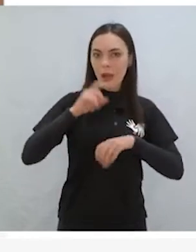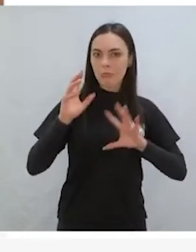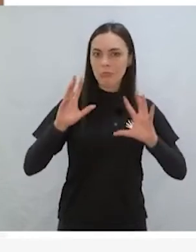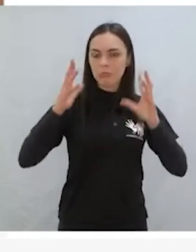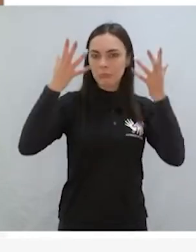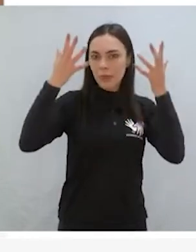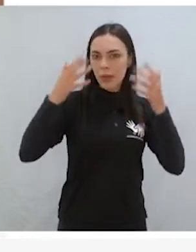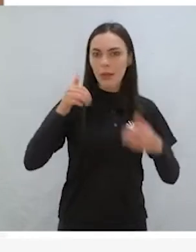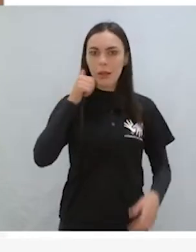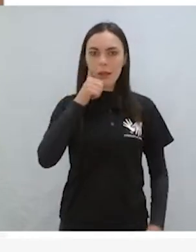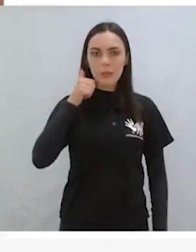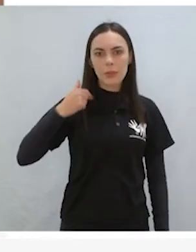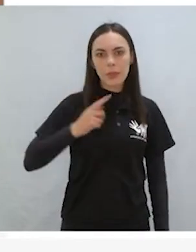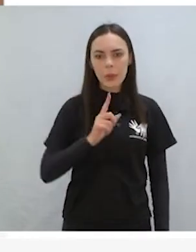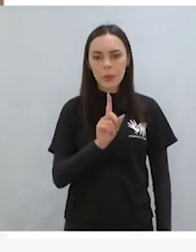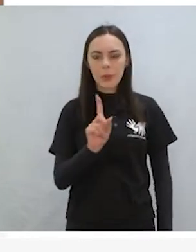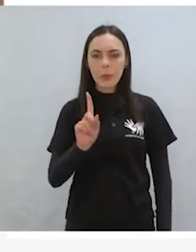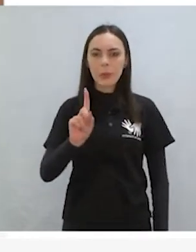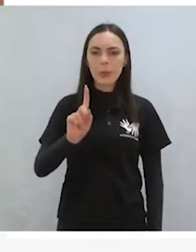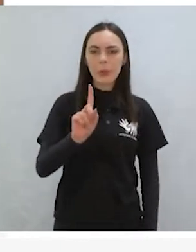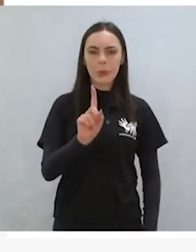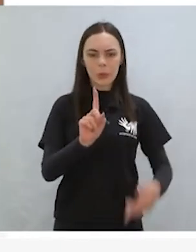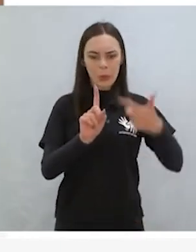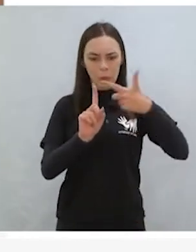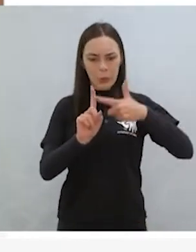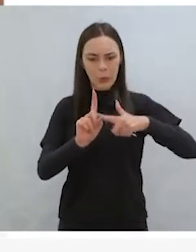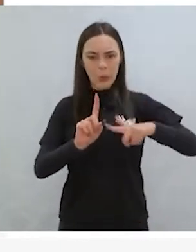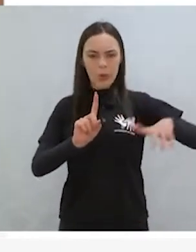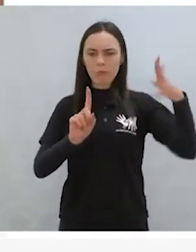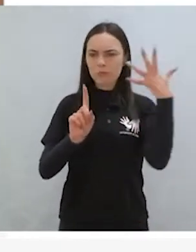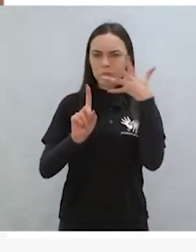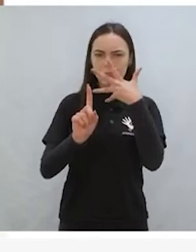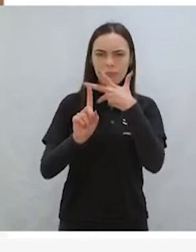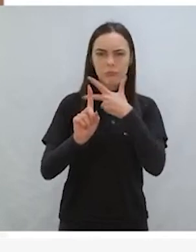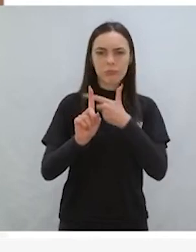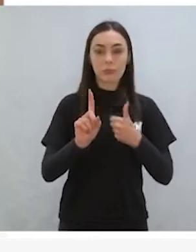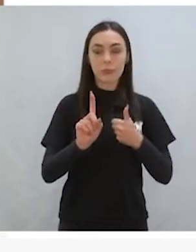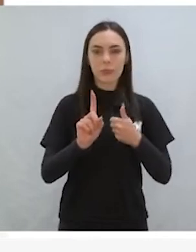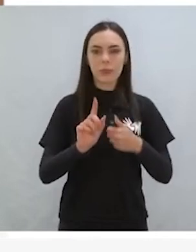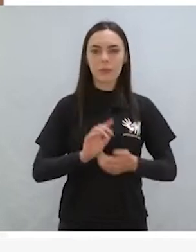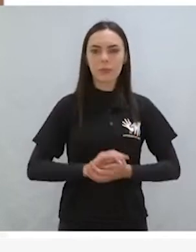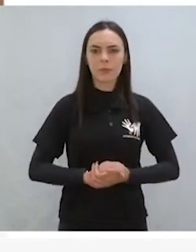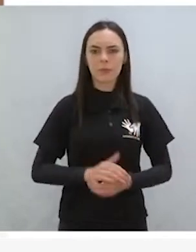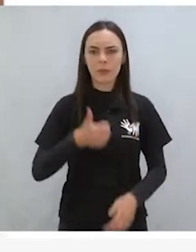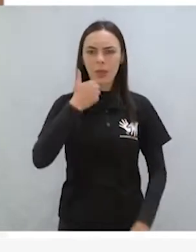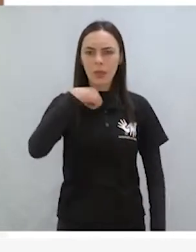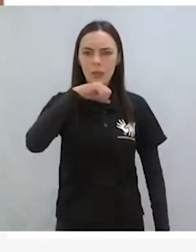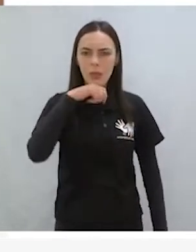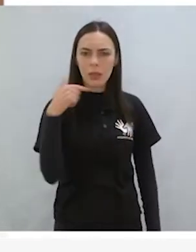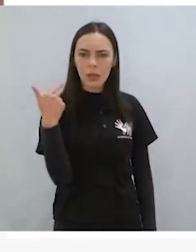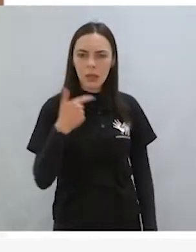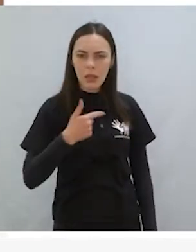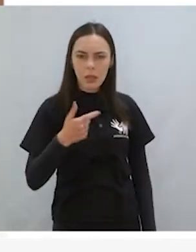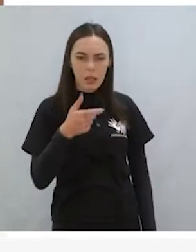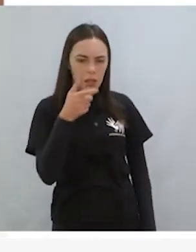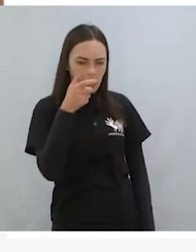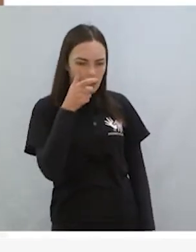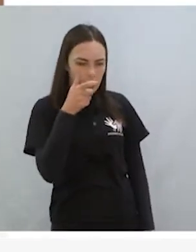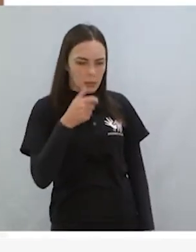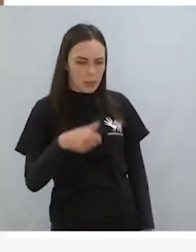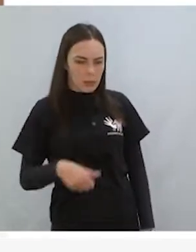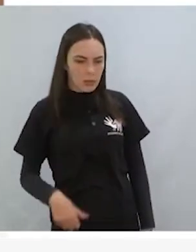para o baile, ela apareceu com sua linda roupa de retalhos. Quando a madrasta viu